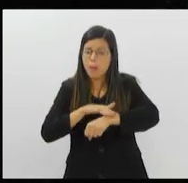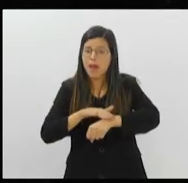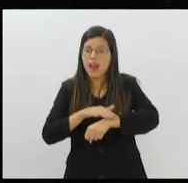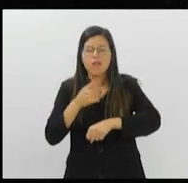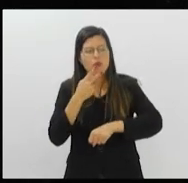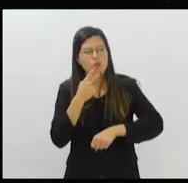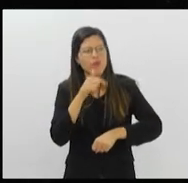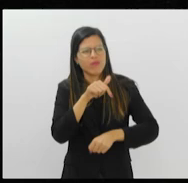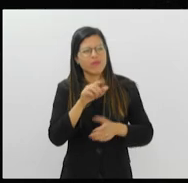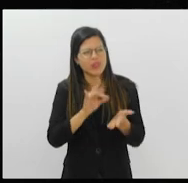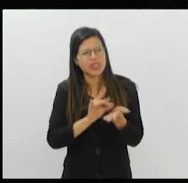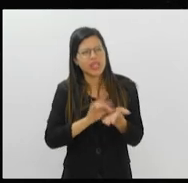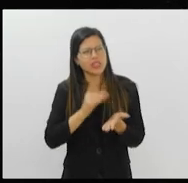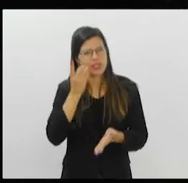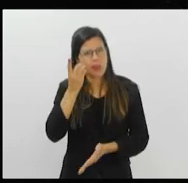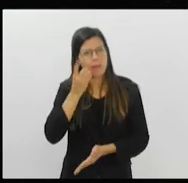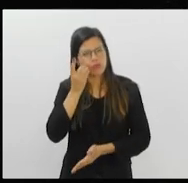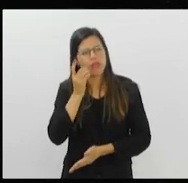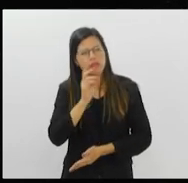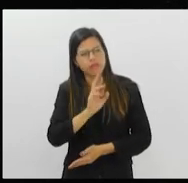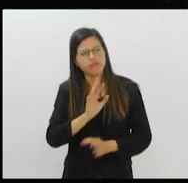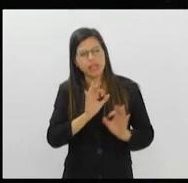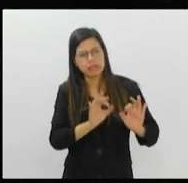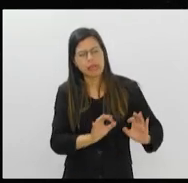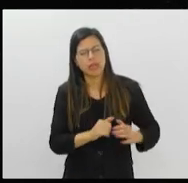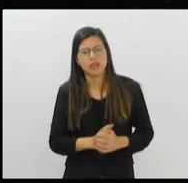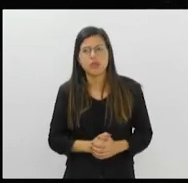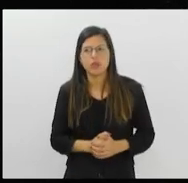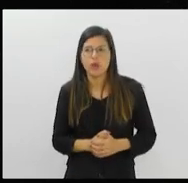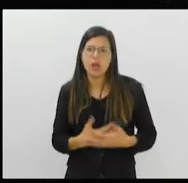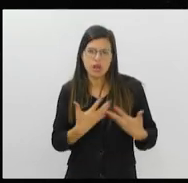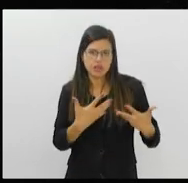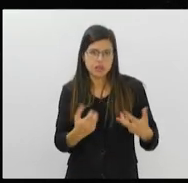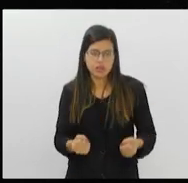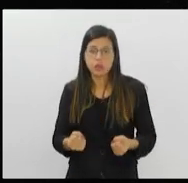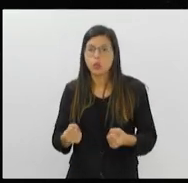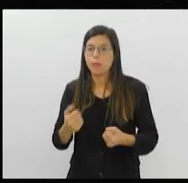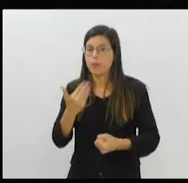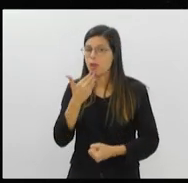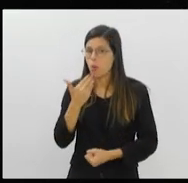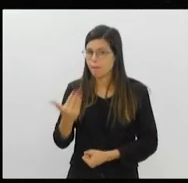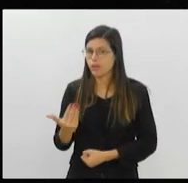governo acatou. Aí eu designei 2 assessores